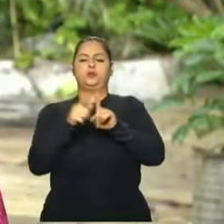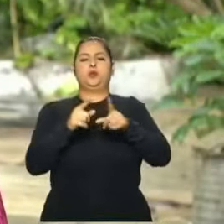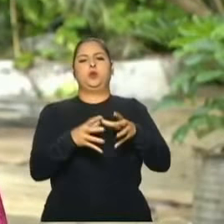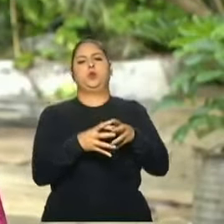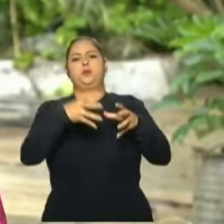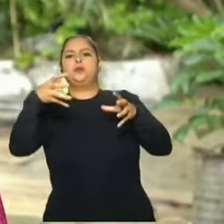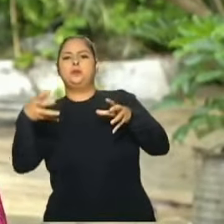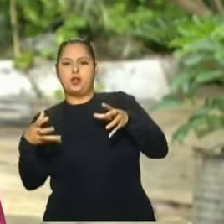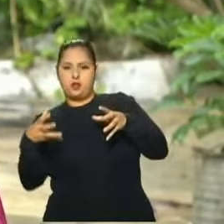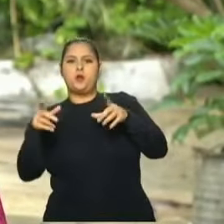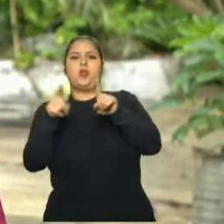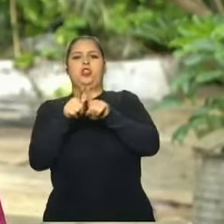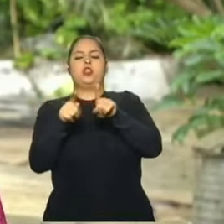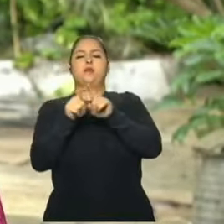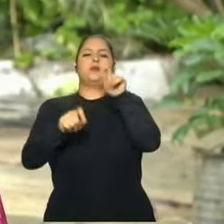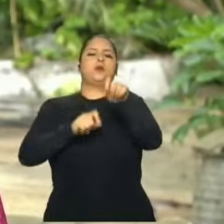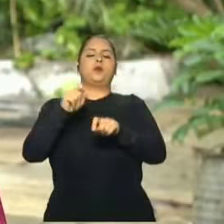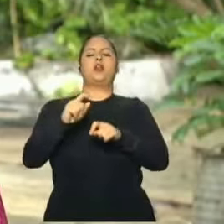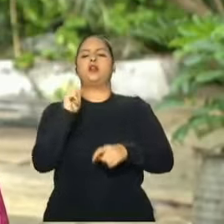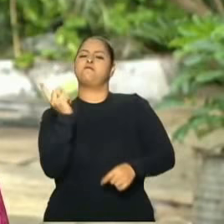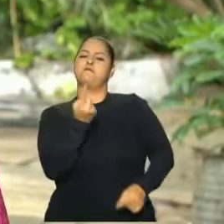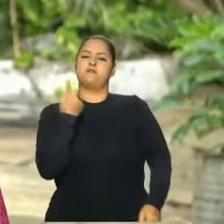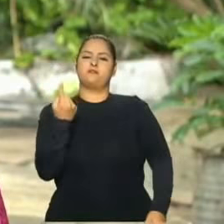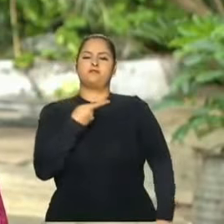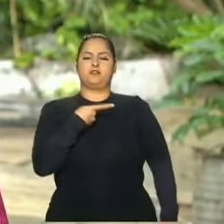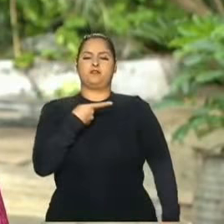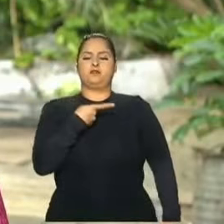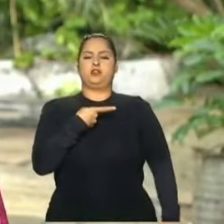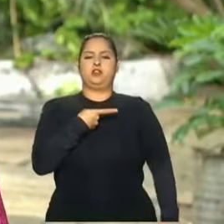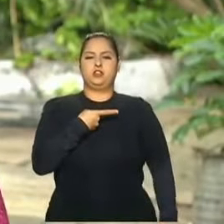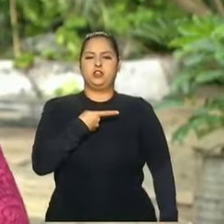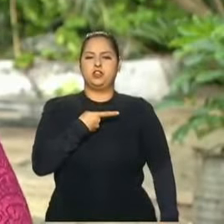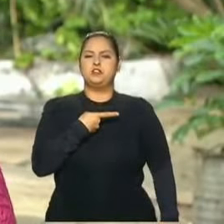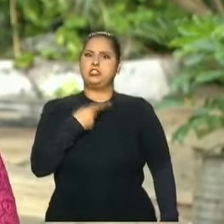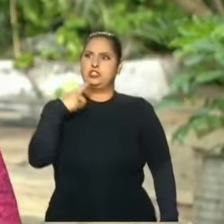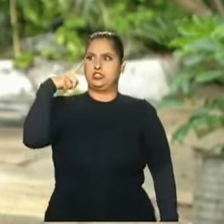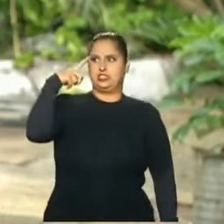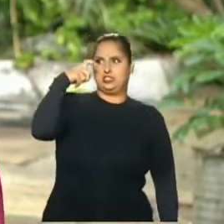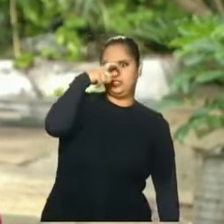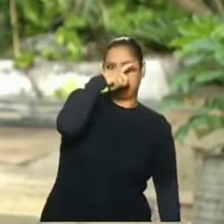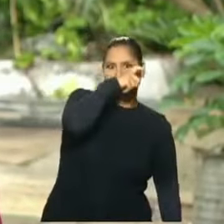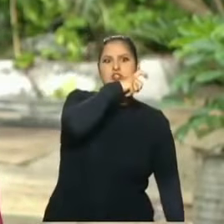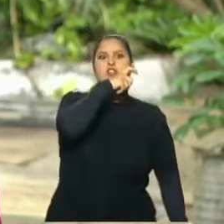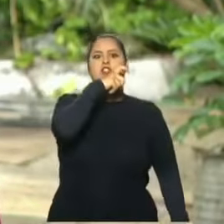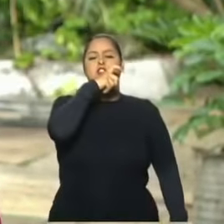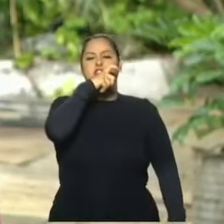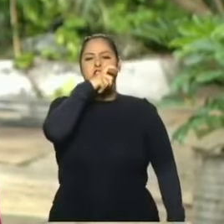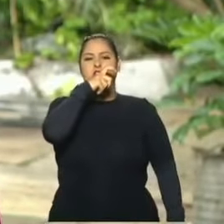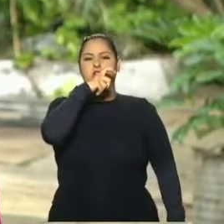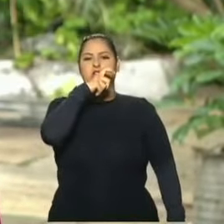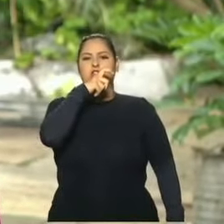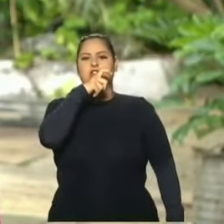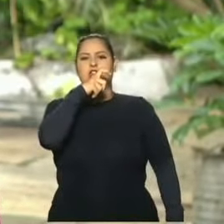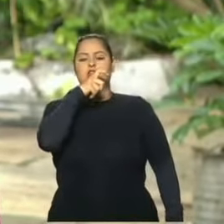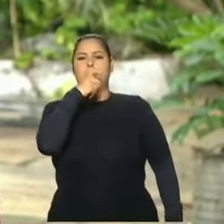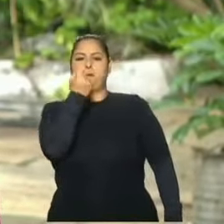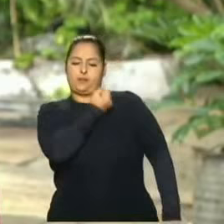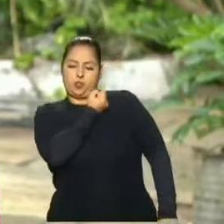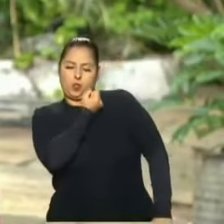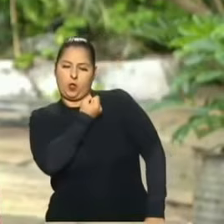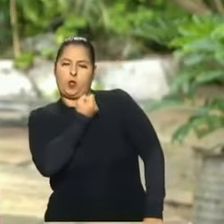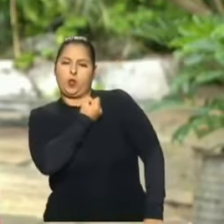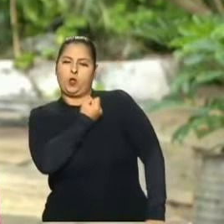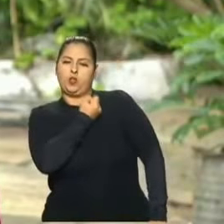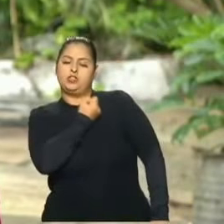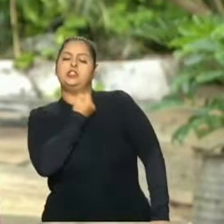maiores. E para mim foi difícil dar as notas, porque